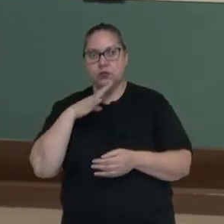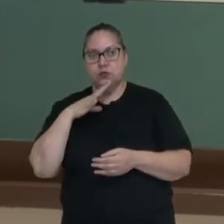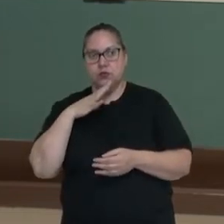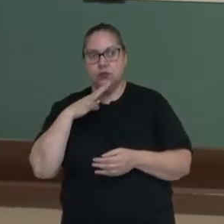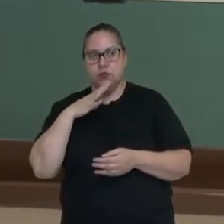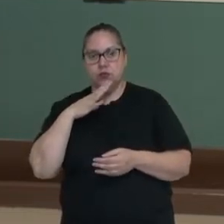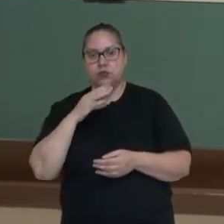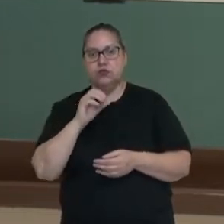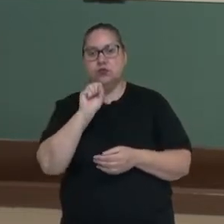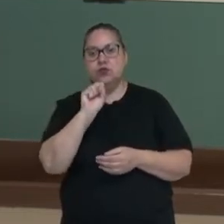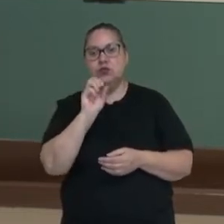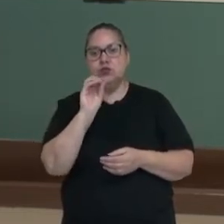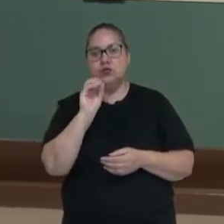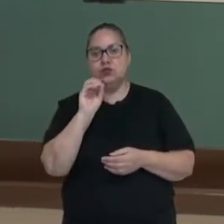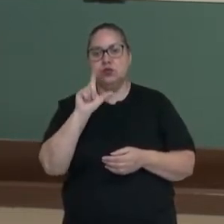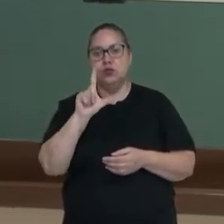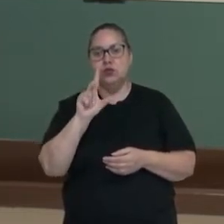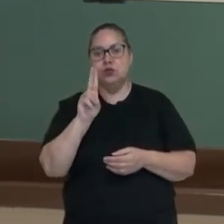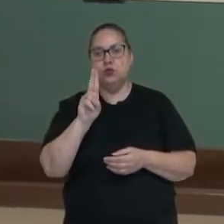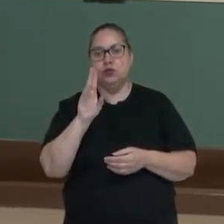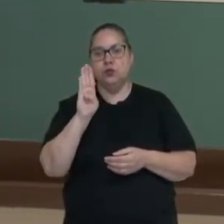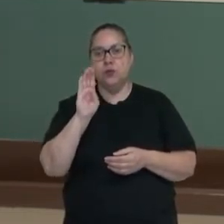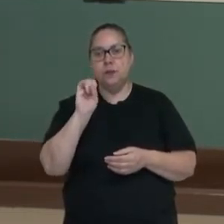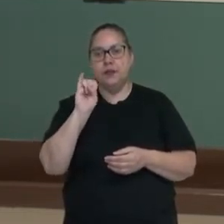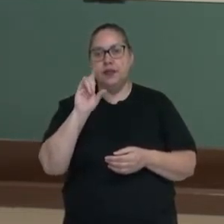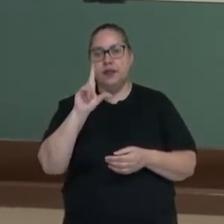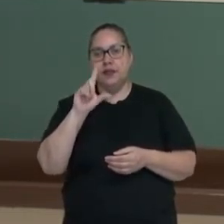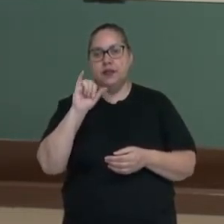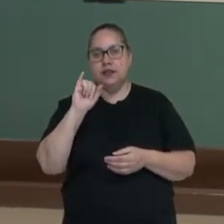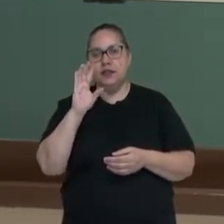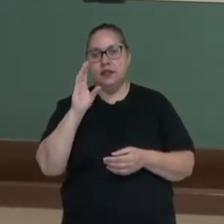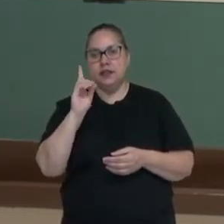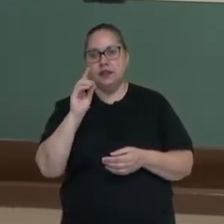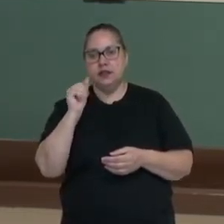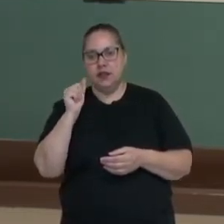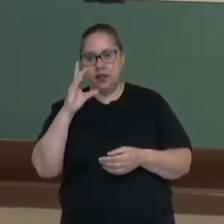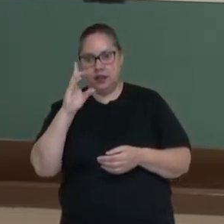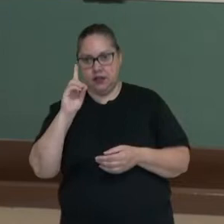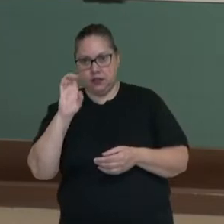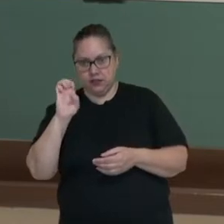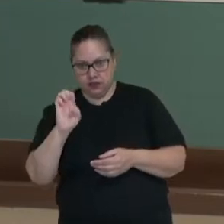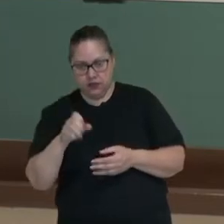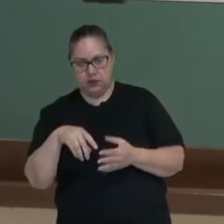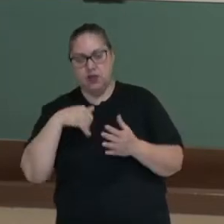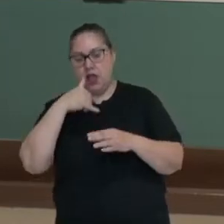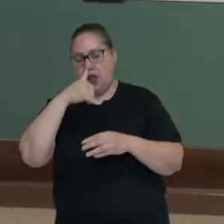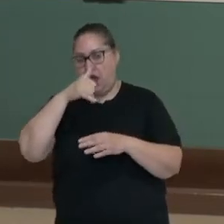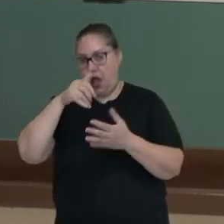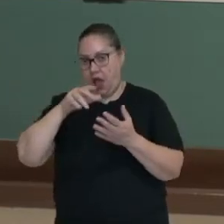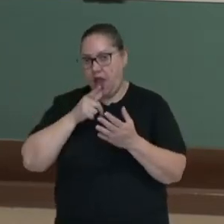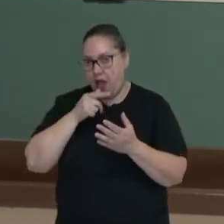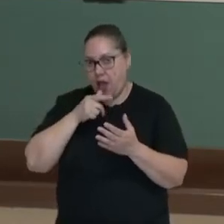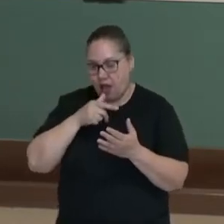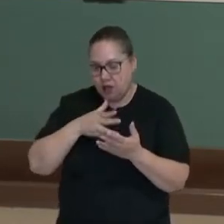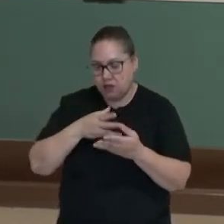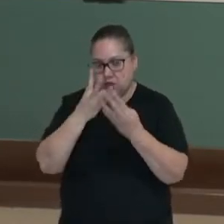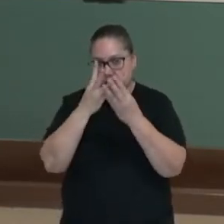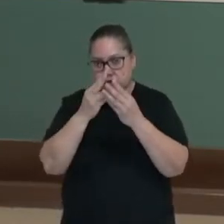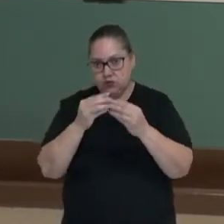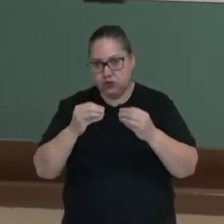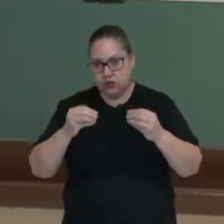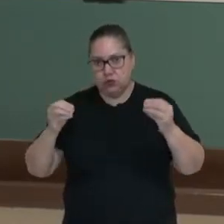chamada solubilidade, aonde a água, que é o meu solvente, dissolve o